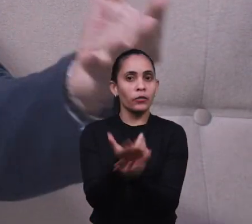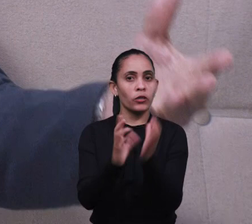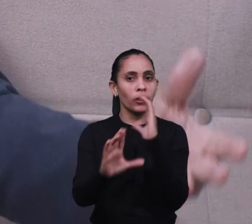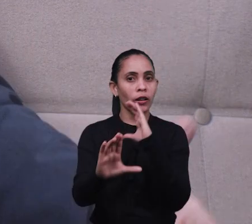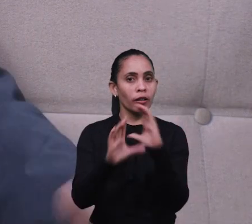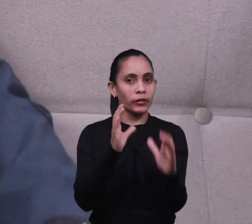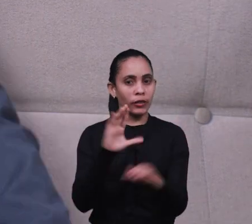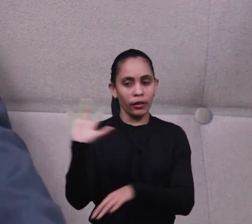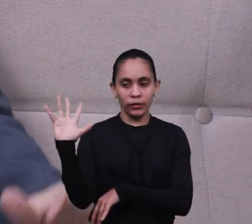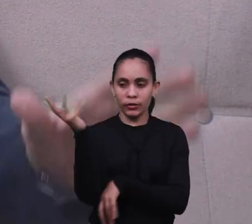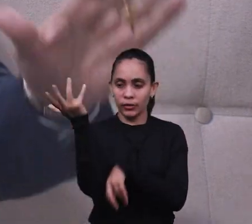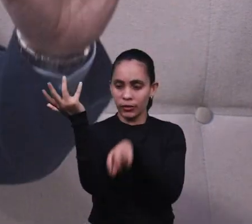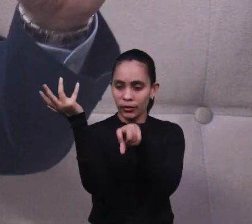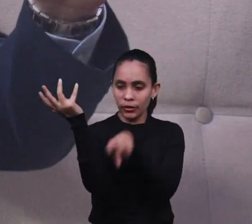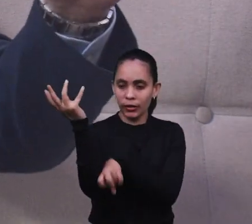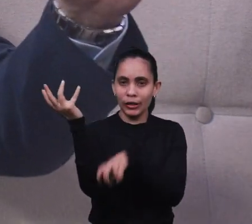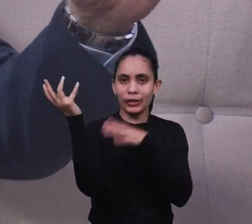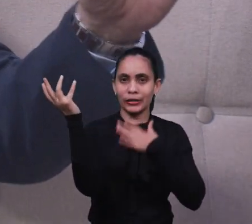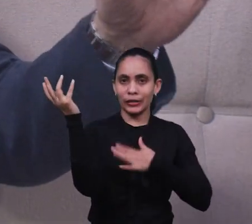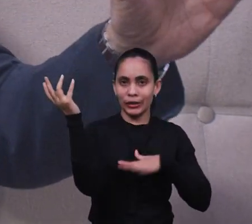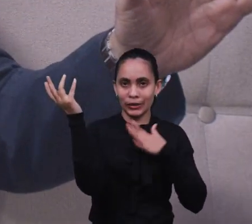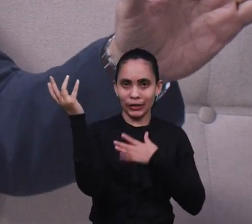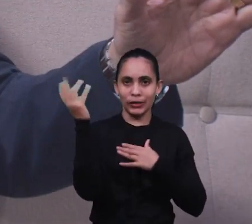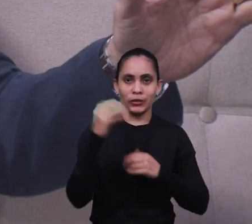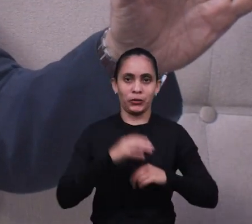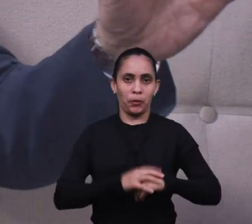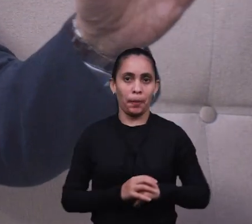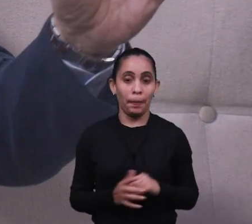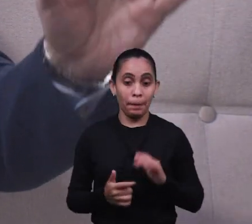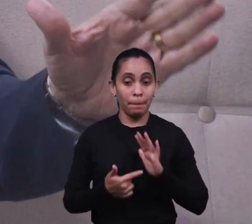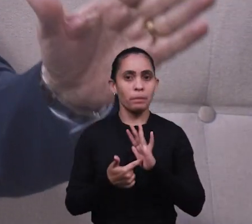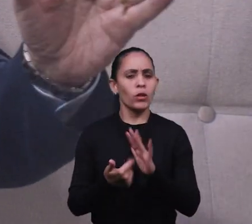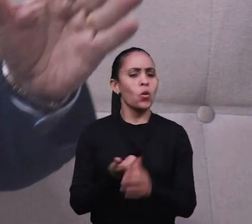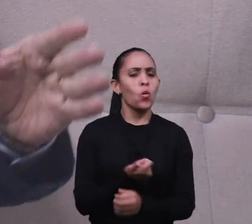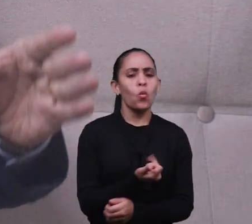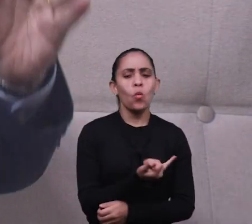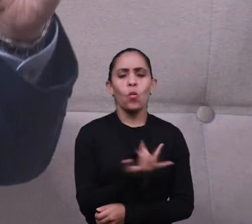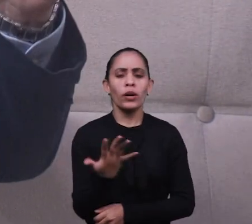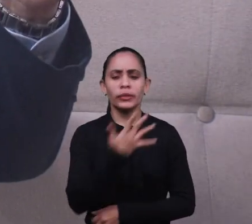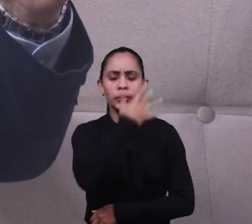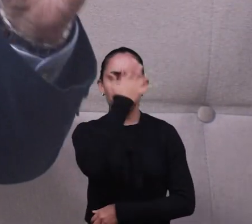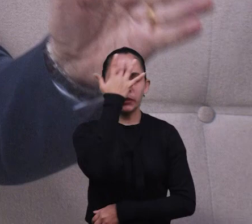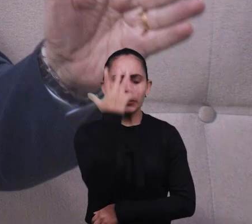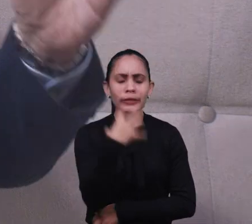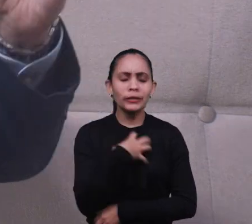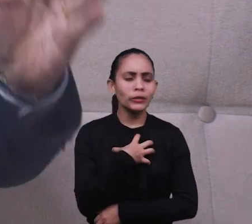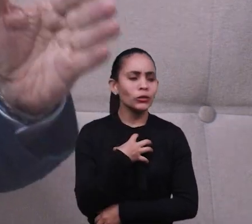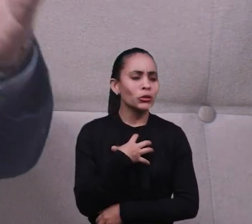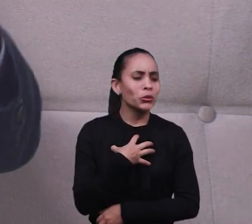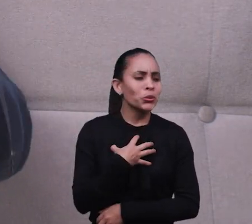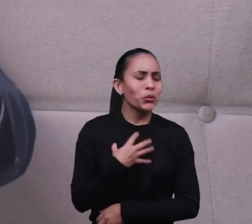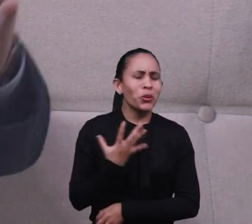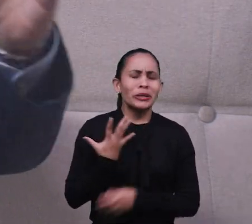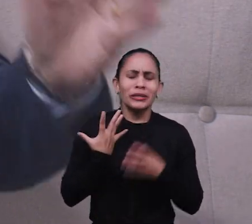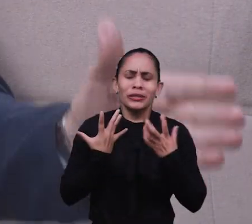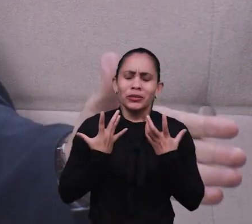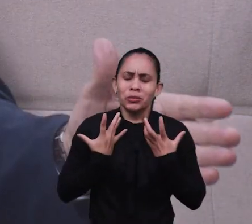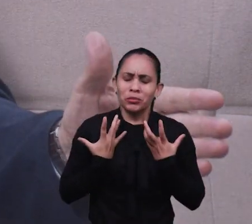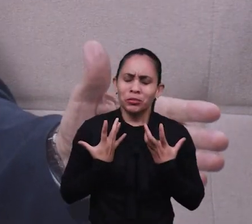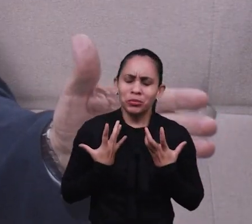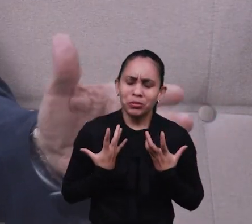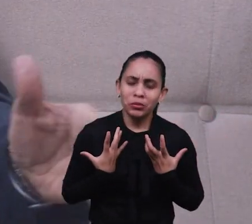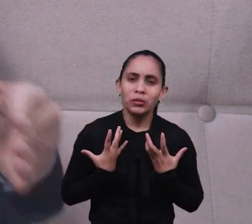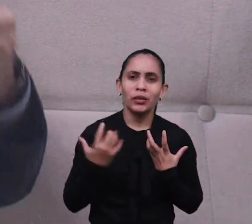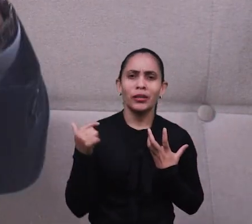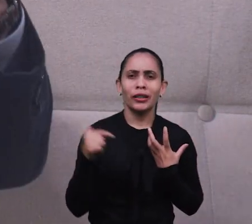descanso, me assento. Então, quantos estão, né, sentindo nesta hora o jugo pesado da vida, do